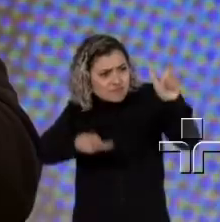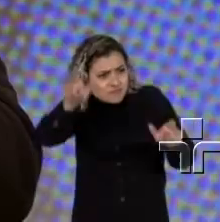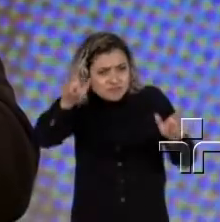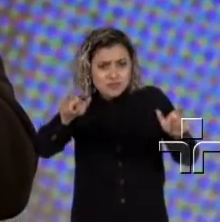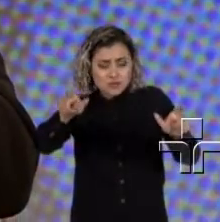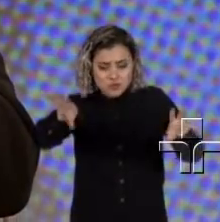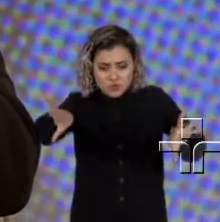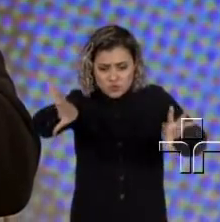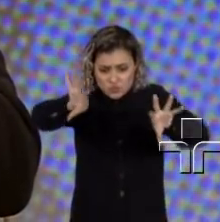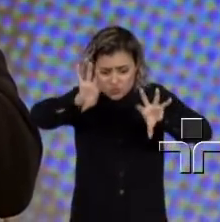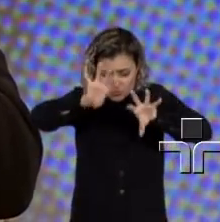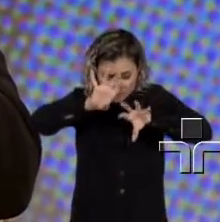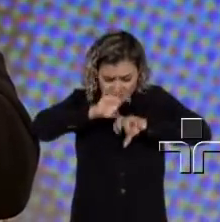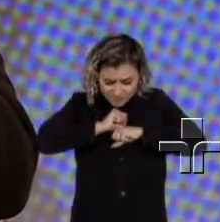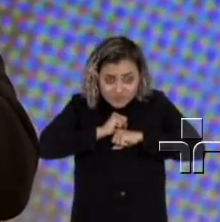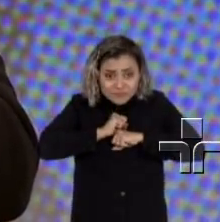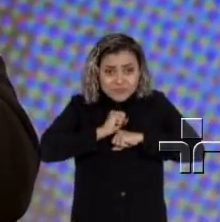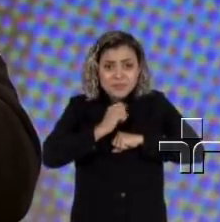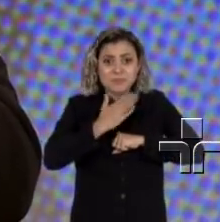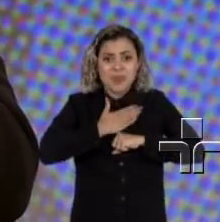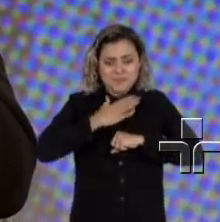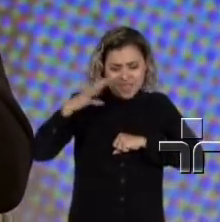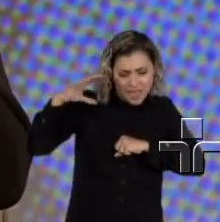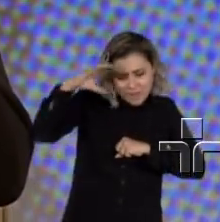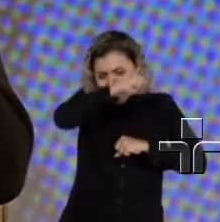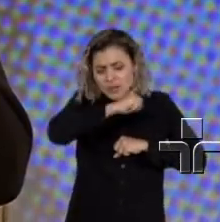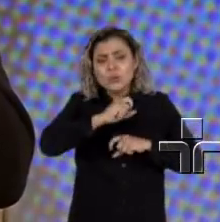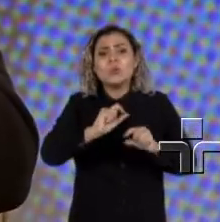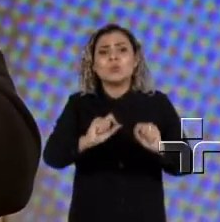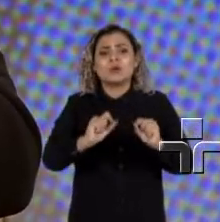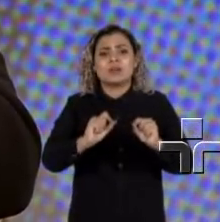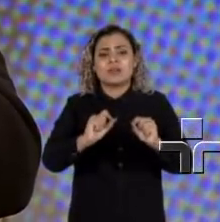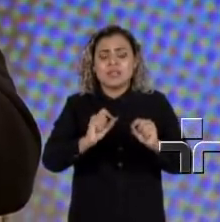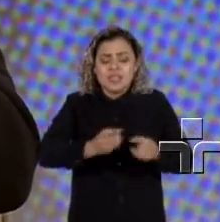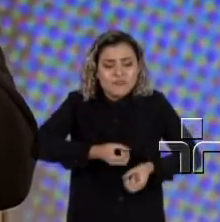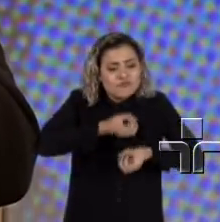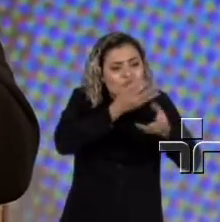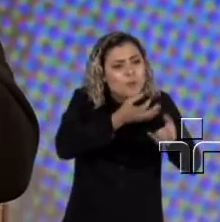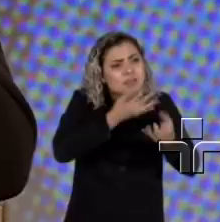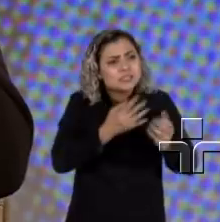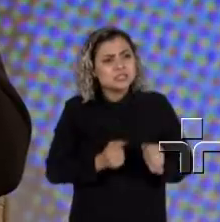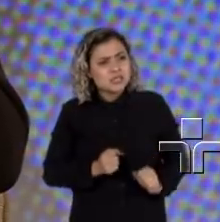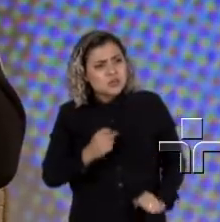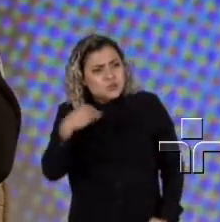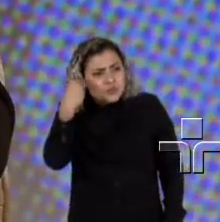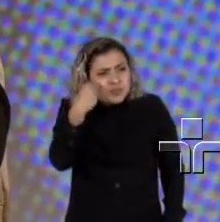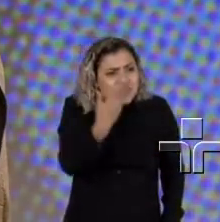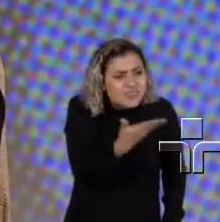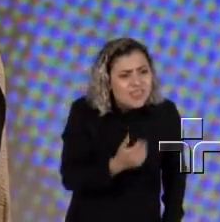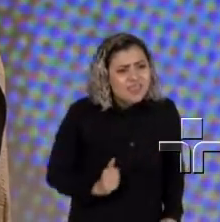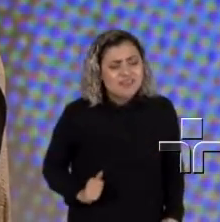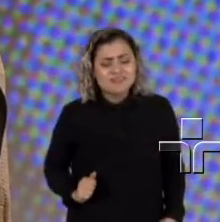personagens trazem para a gente, as informações,